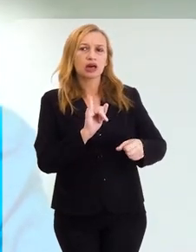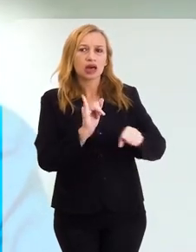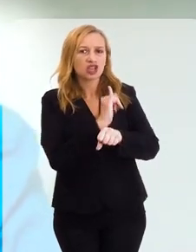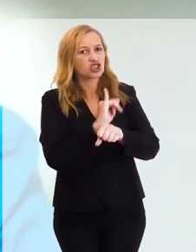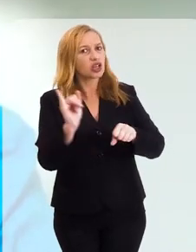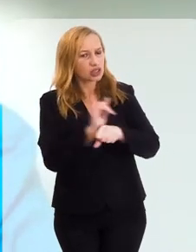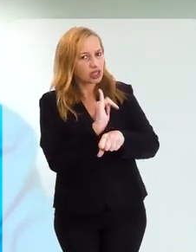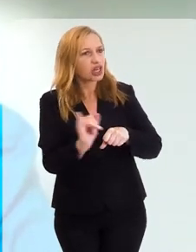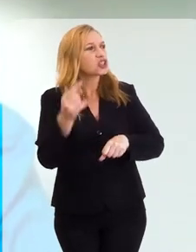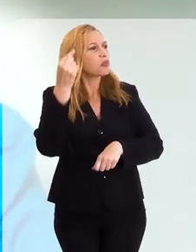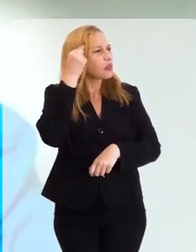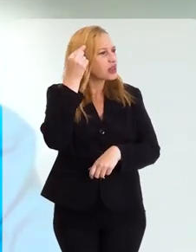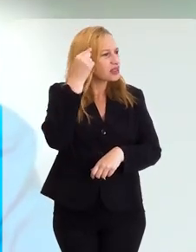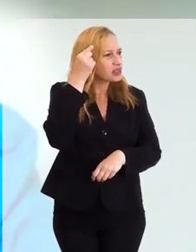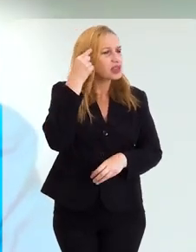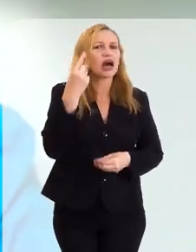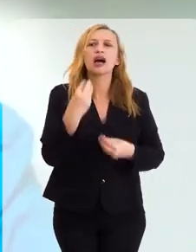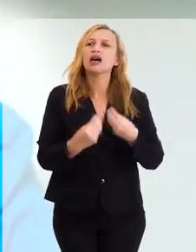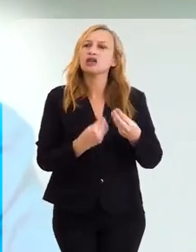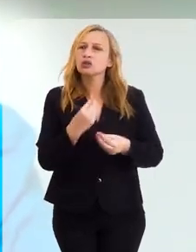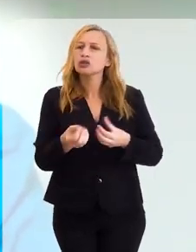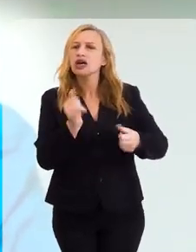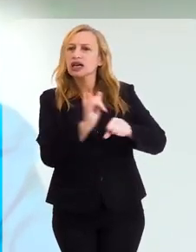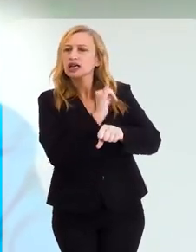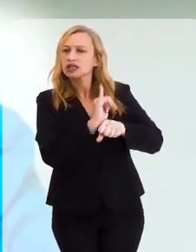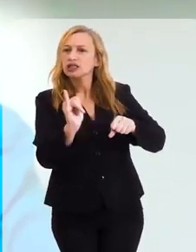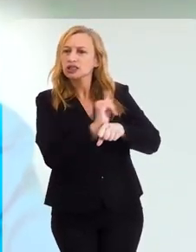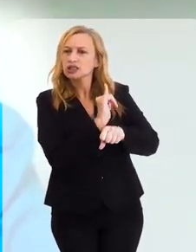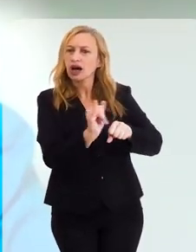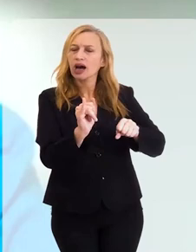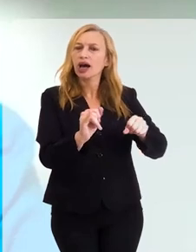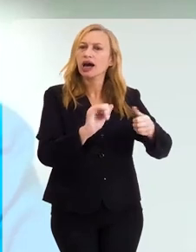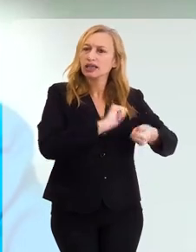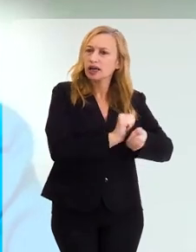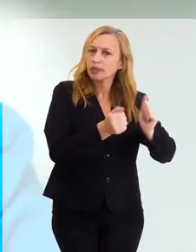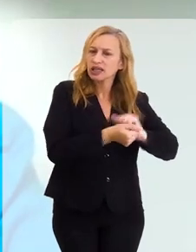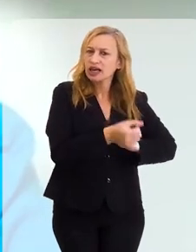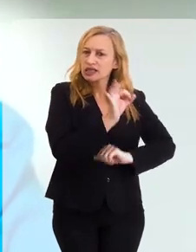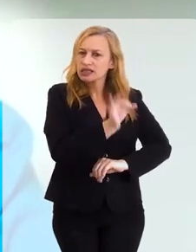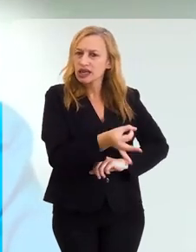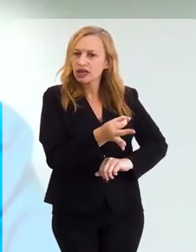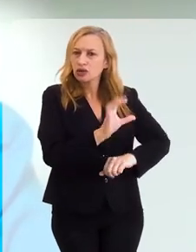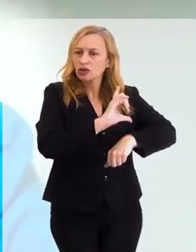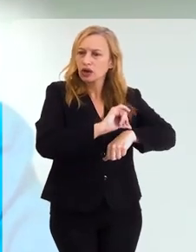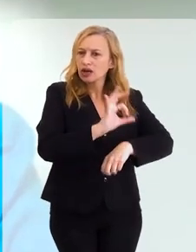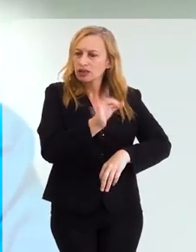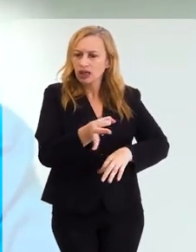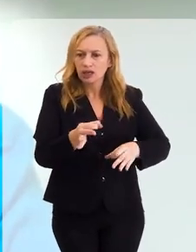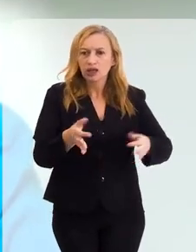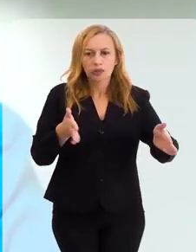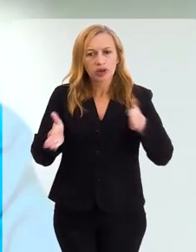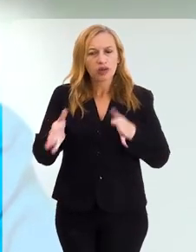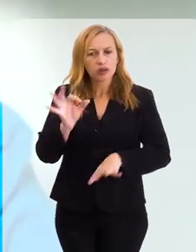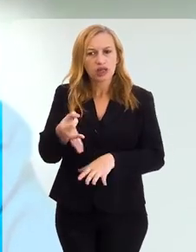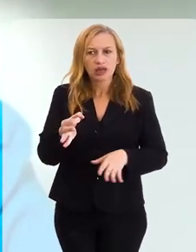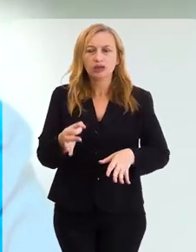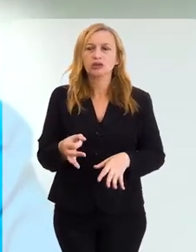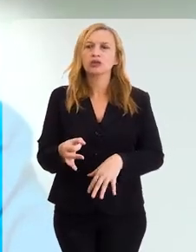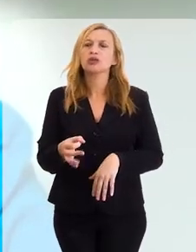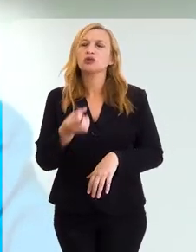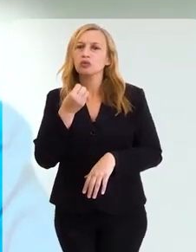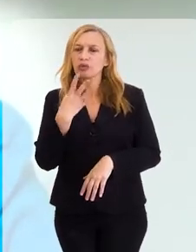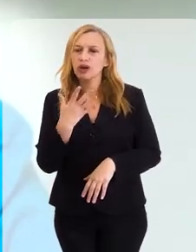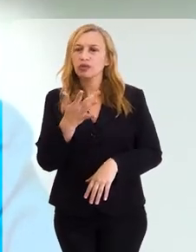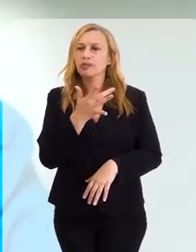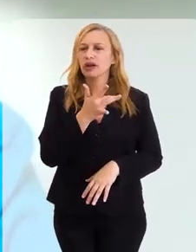ser considerado. Esse indivíduo precisa repensar as interfaces trabalho-família, refletir a respeito da importância